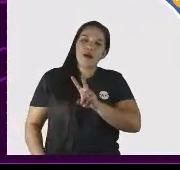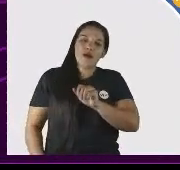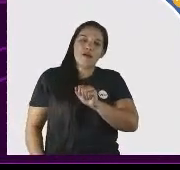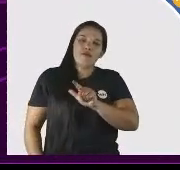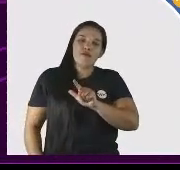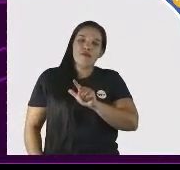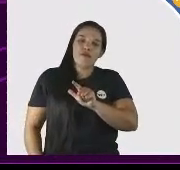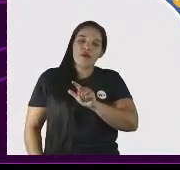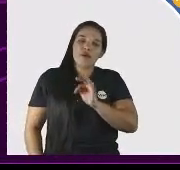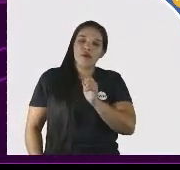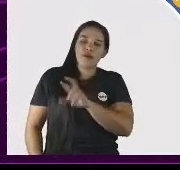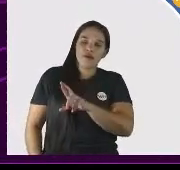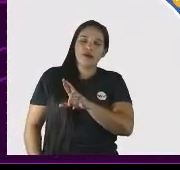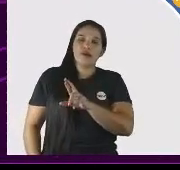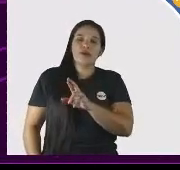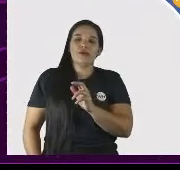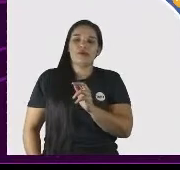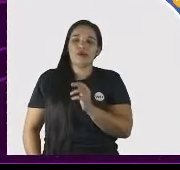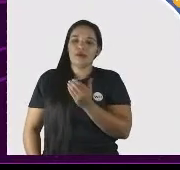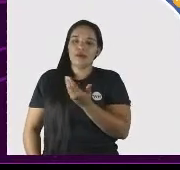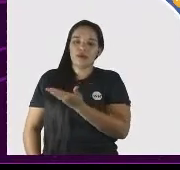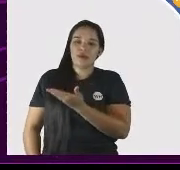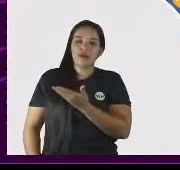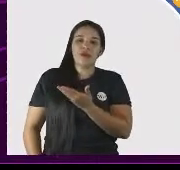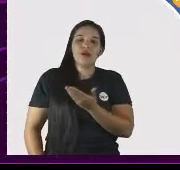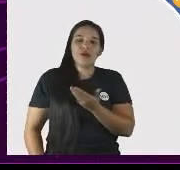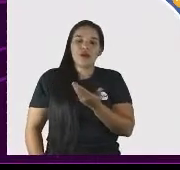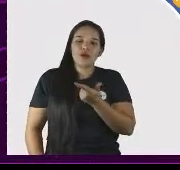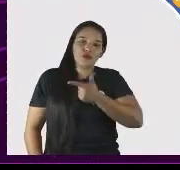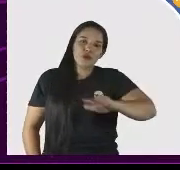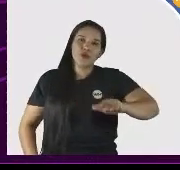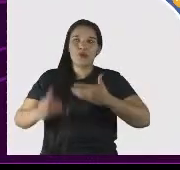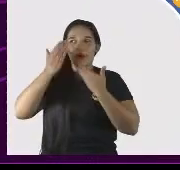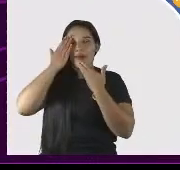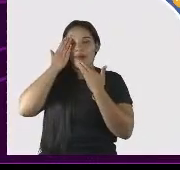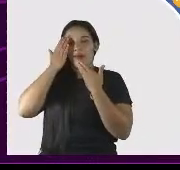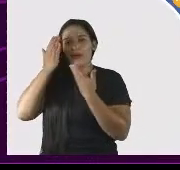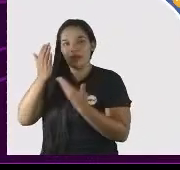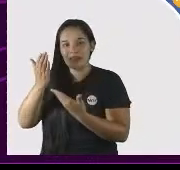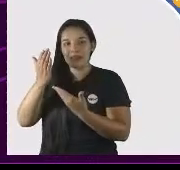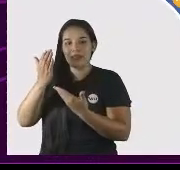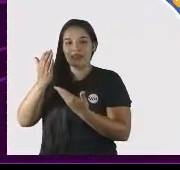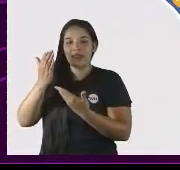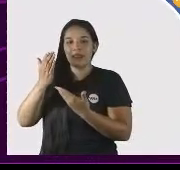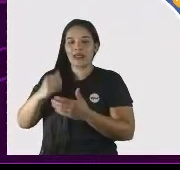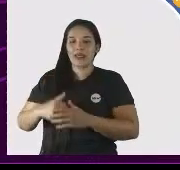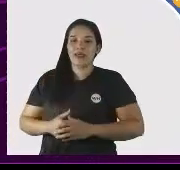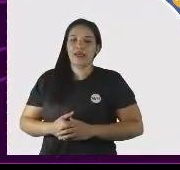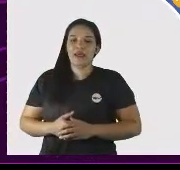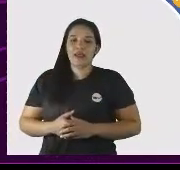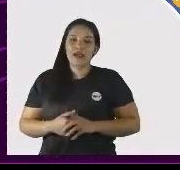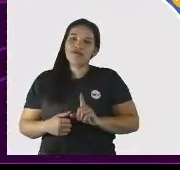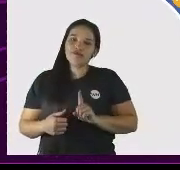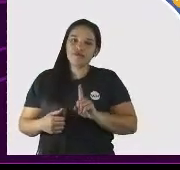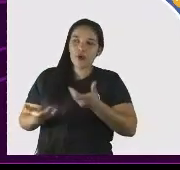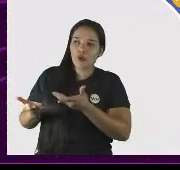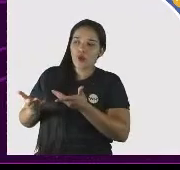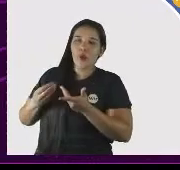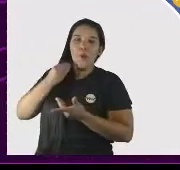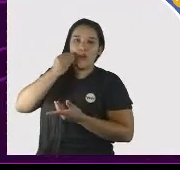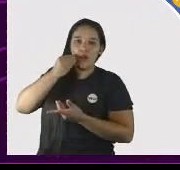encerramento de mais uma vez agradecer Bruno Automotive Business aí pela